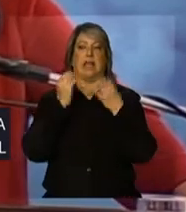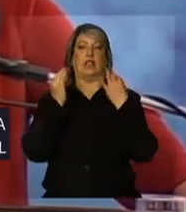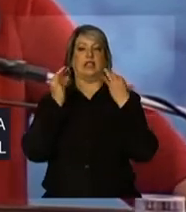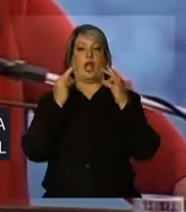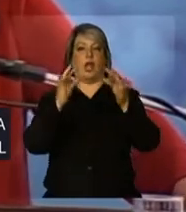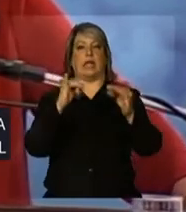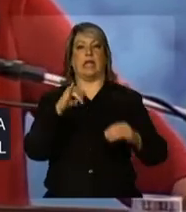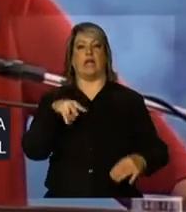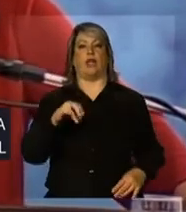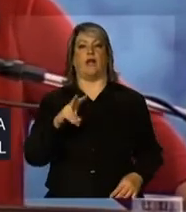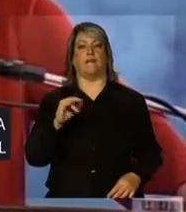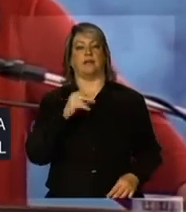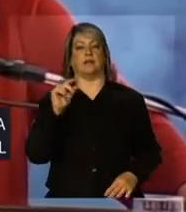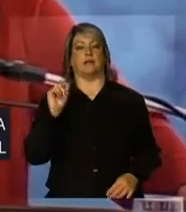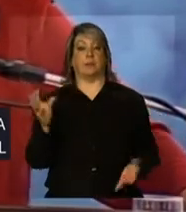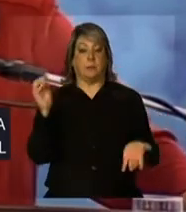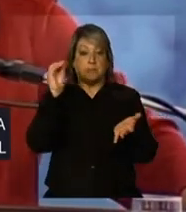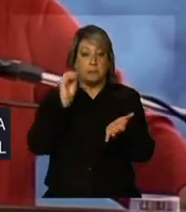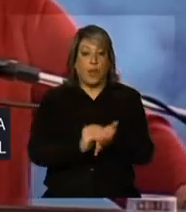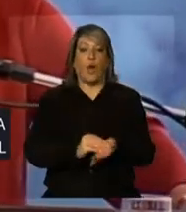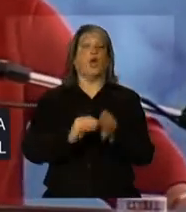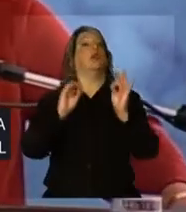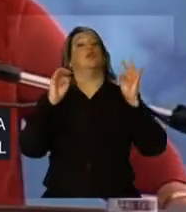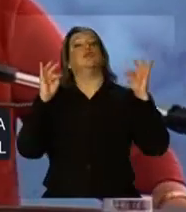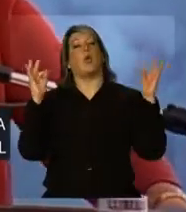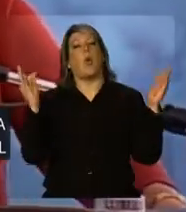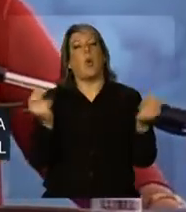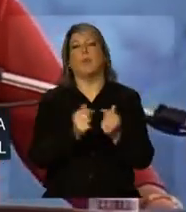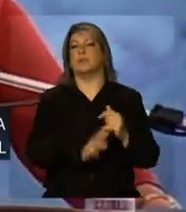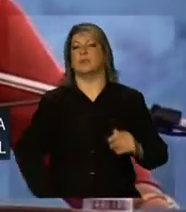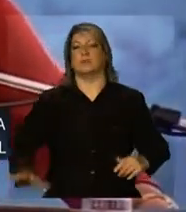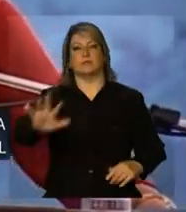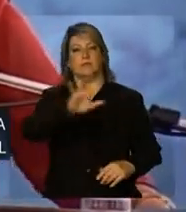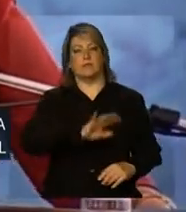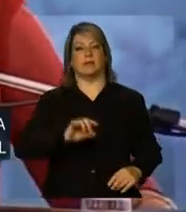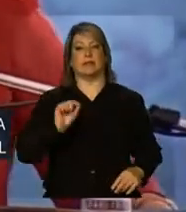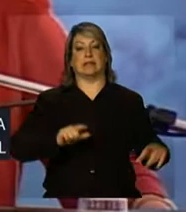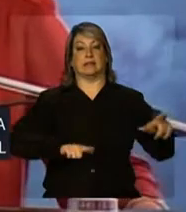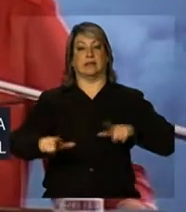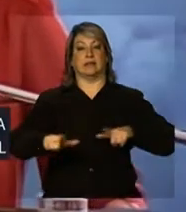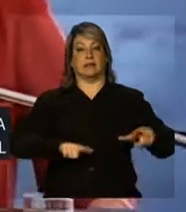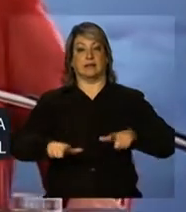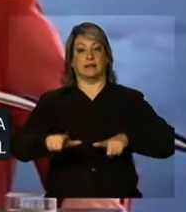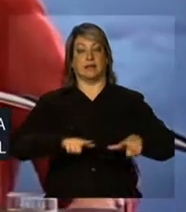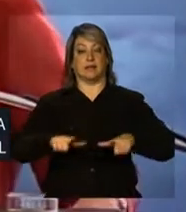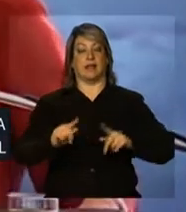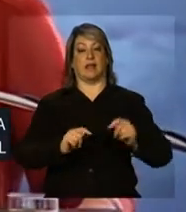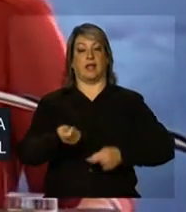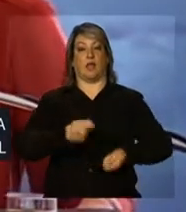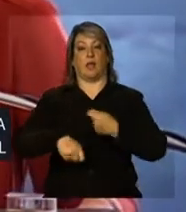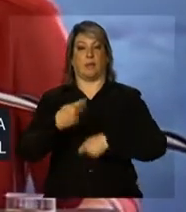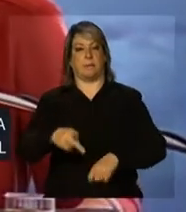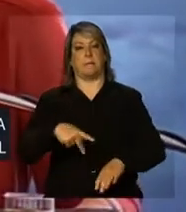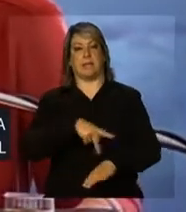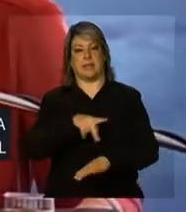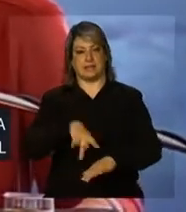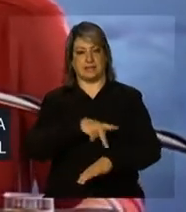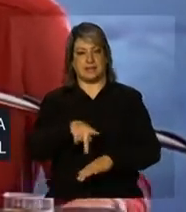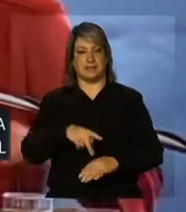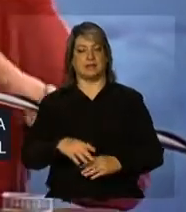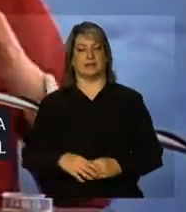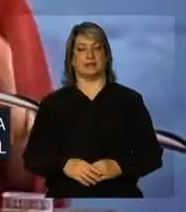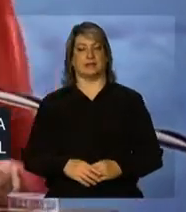Tecnologia e inovação aplicada todas as esferas da atividade econômica do nosso